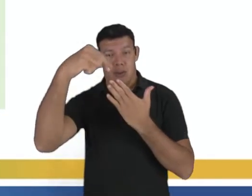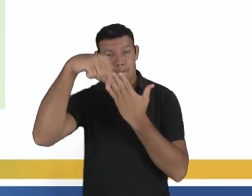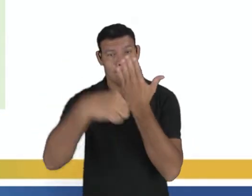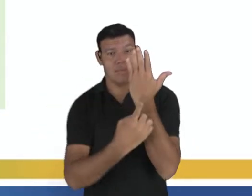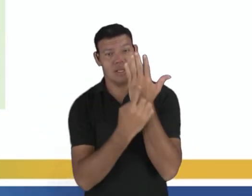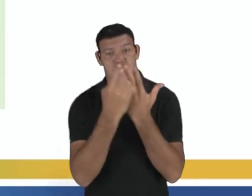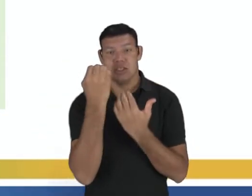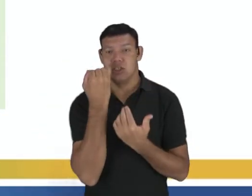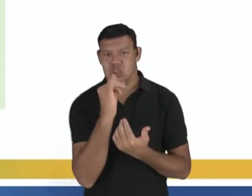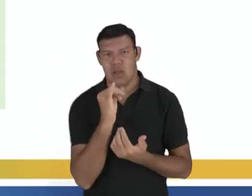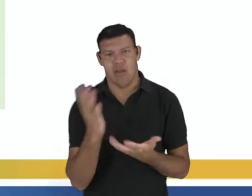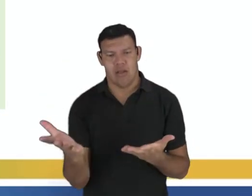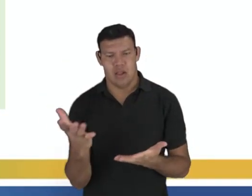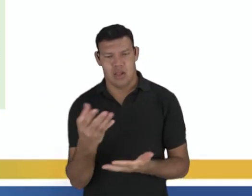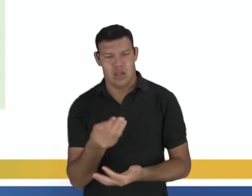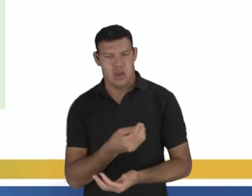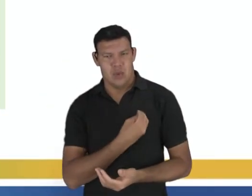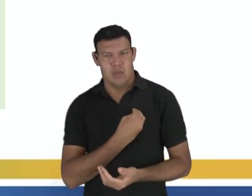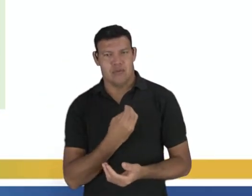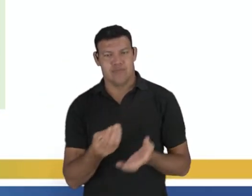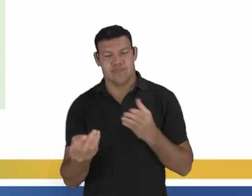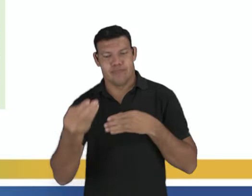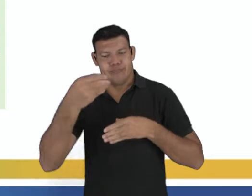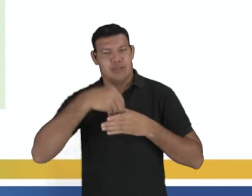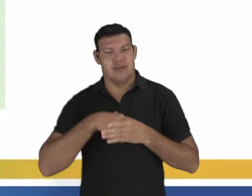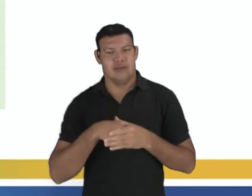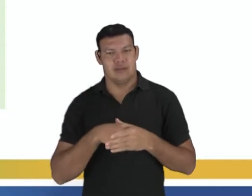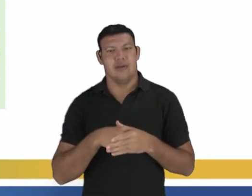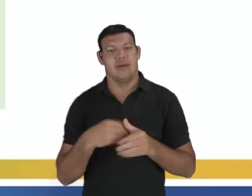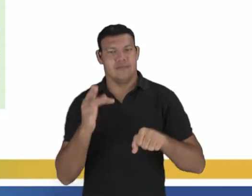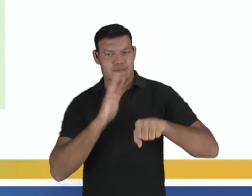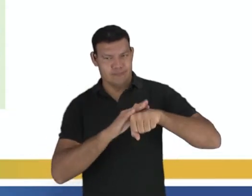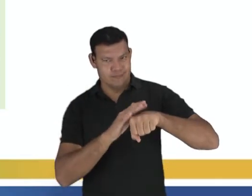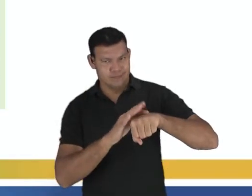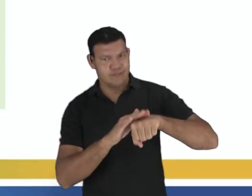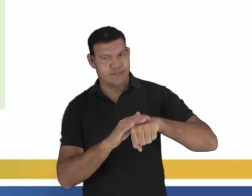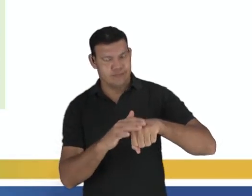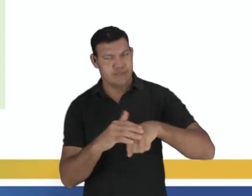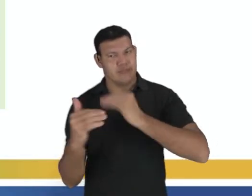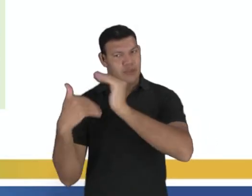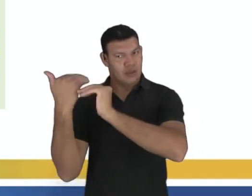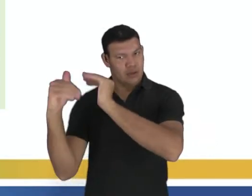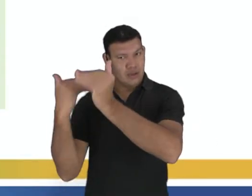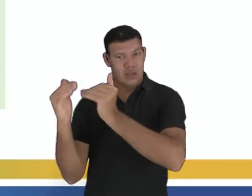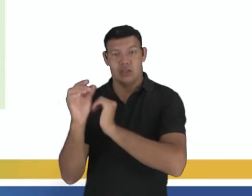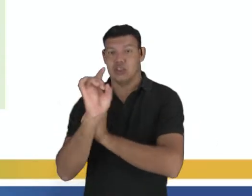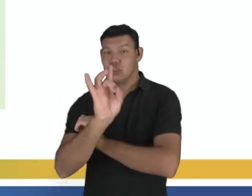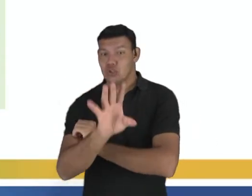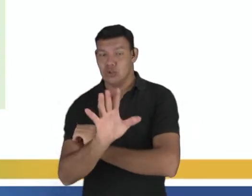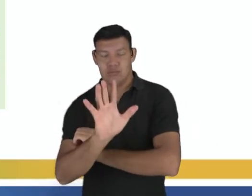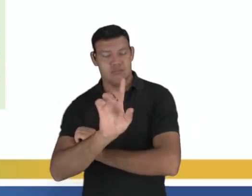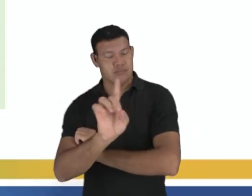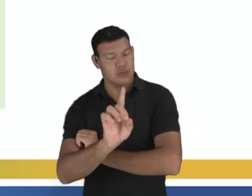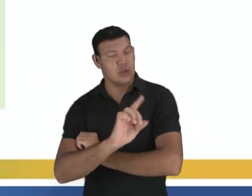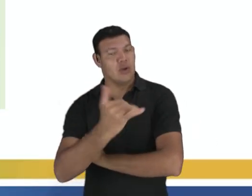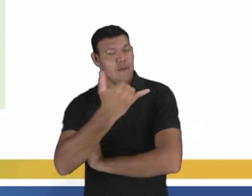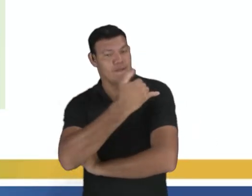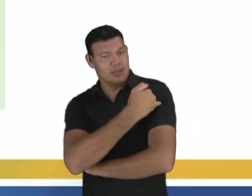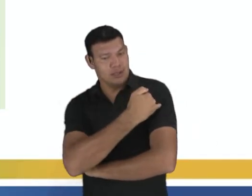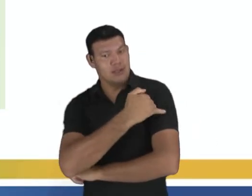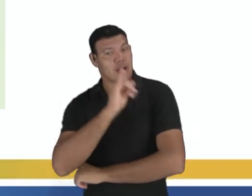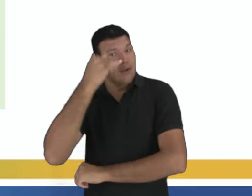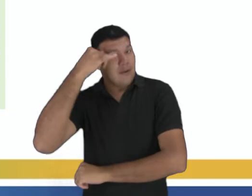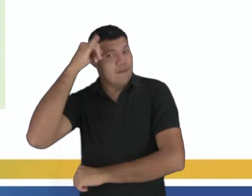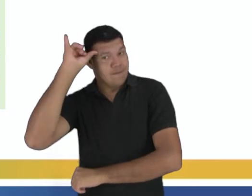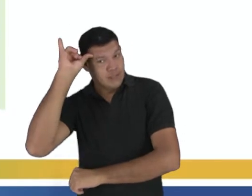colocar o patógeno vivo, né, você vai desenvolver a doença, e não é esse o objetivo, tá? A vacinação ela quer estimular o seu sistema